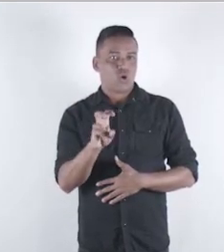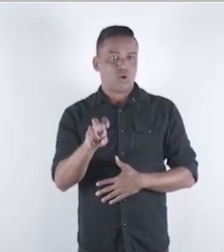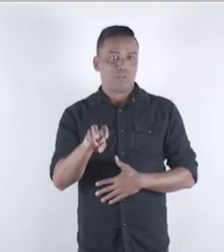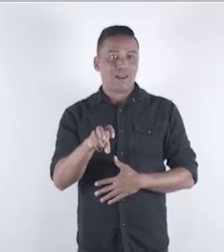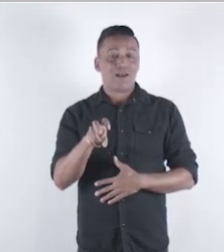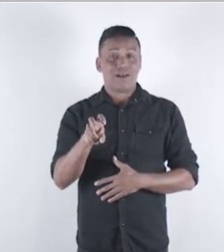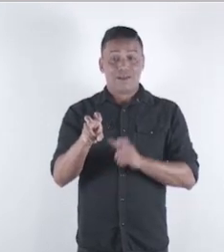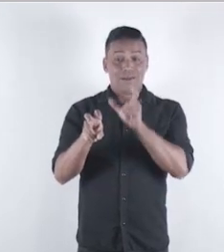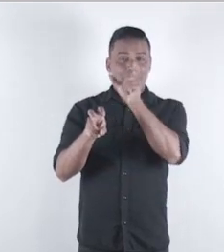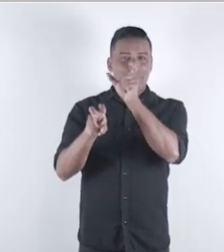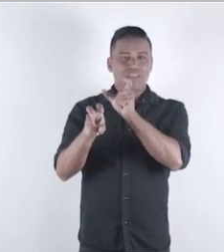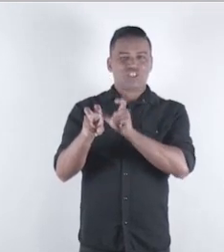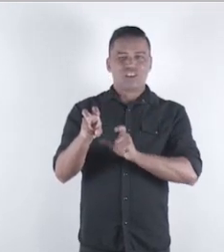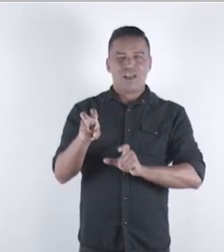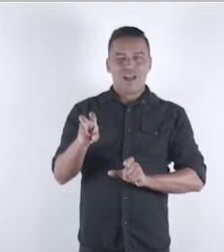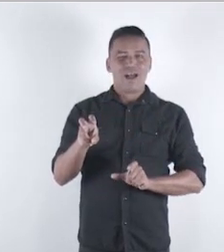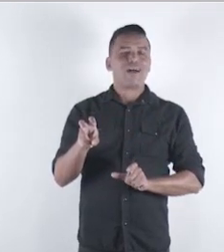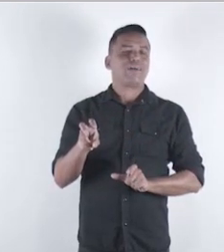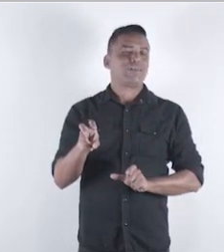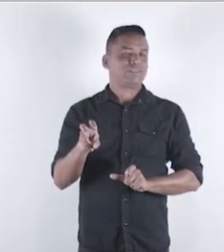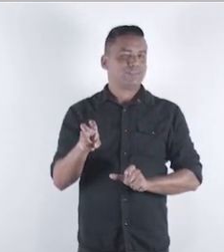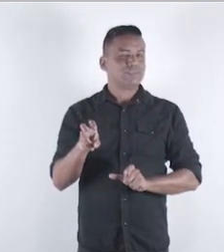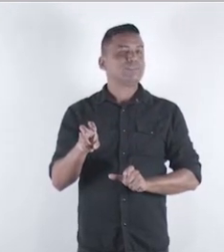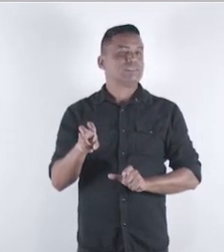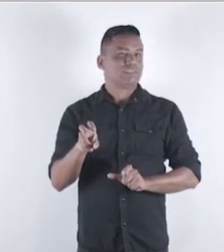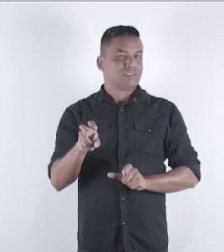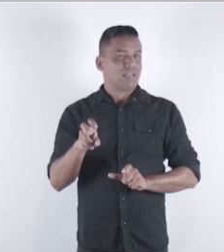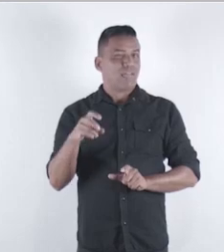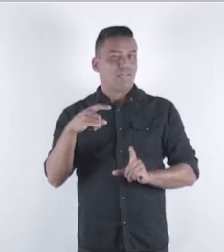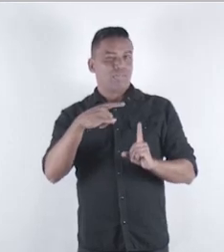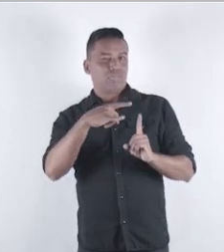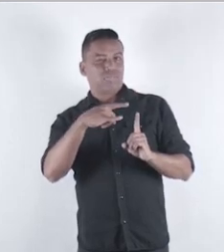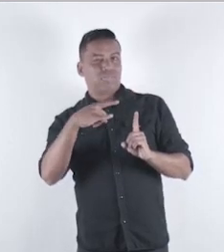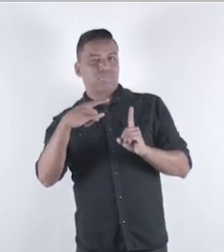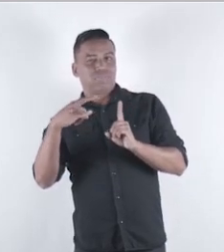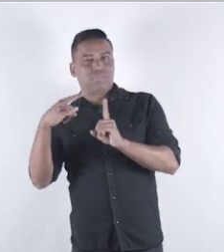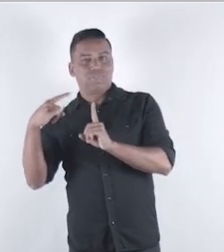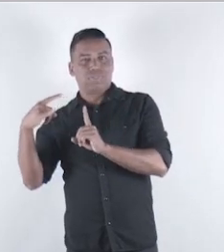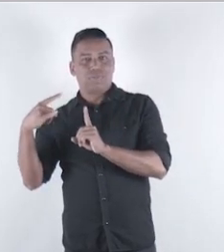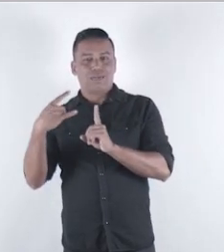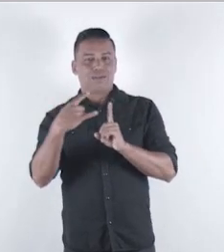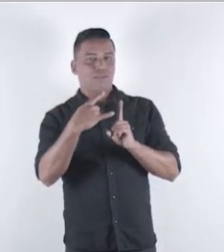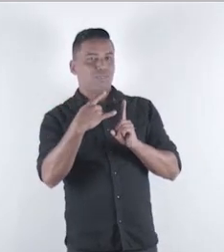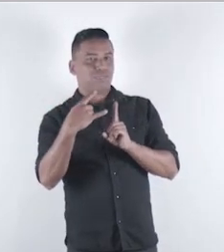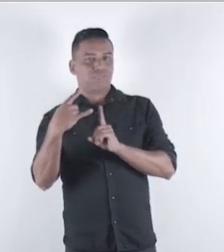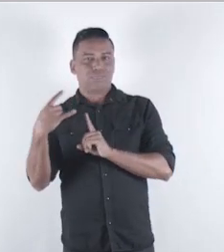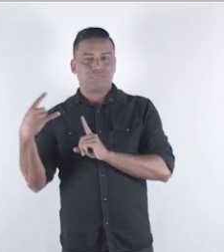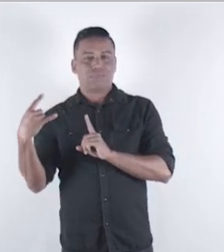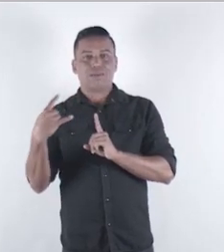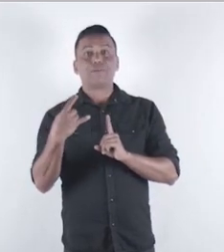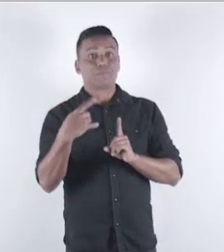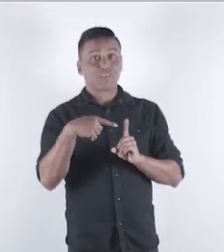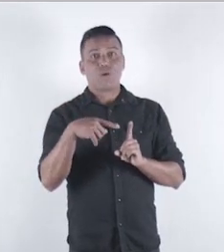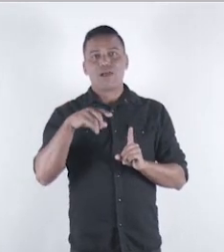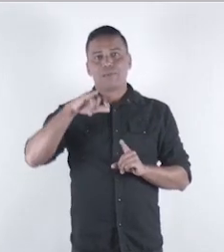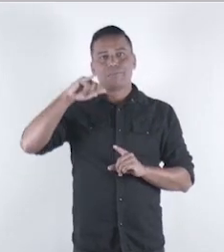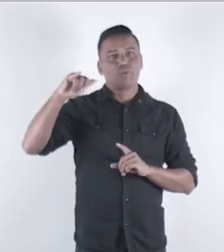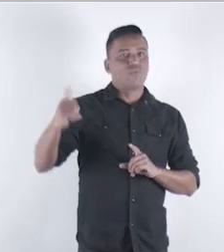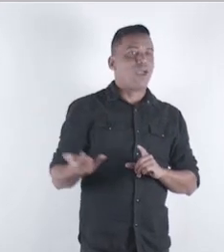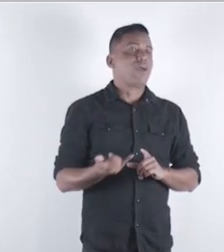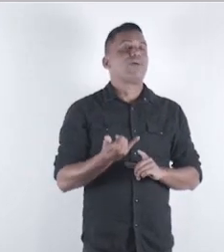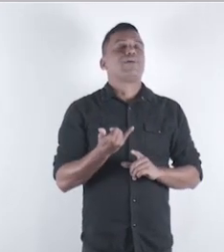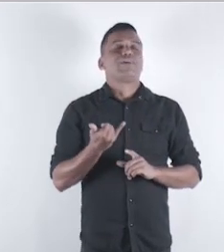uma personagem sedutora, ela sabe que ela exerce fascínio sobre a lagarta e ela se usa